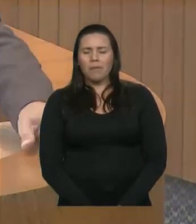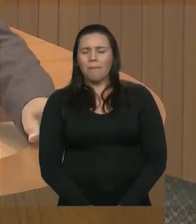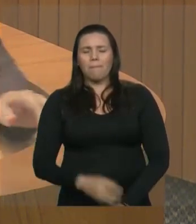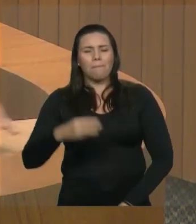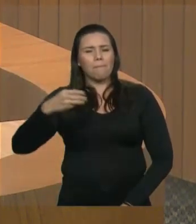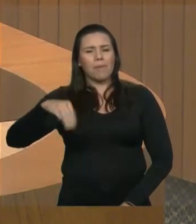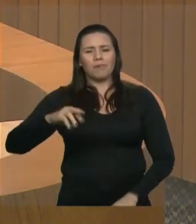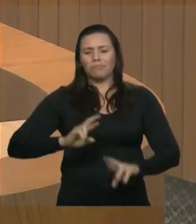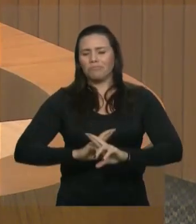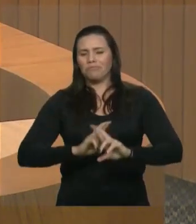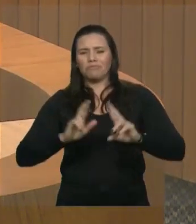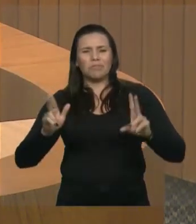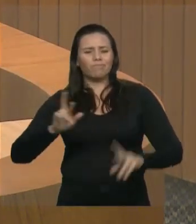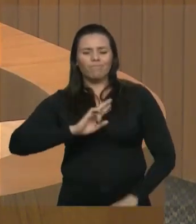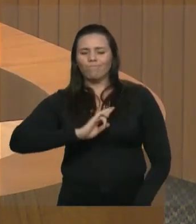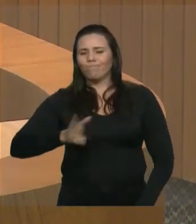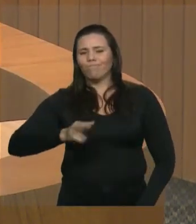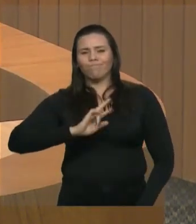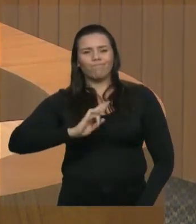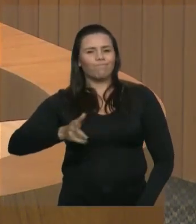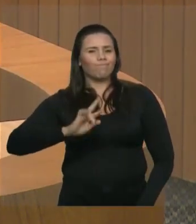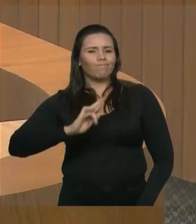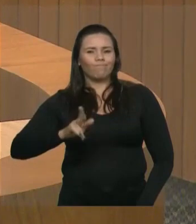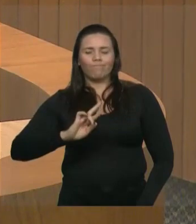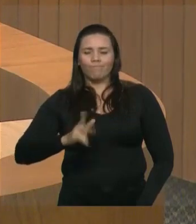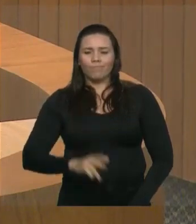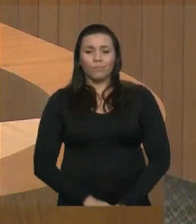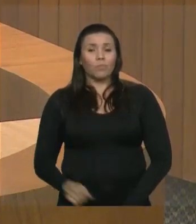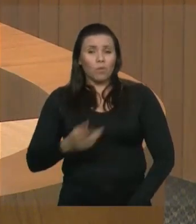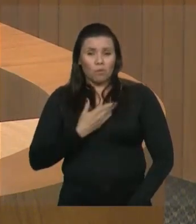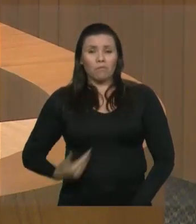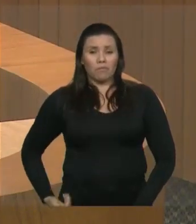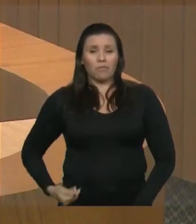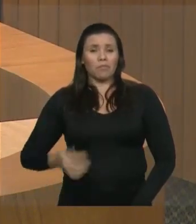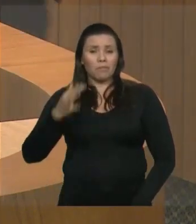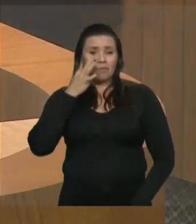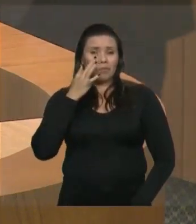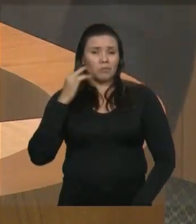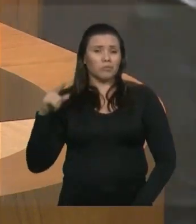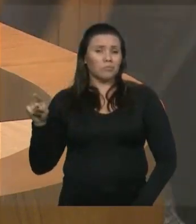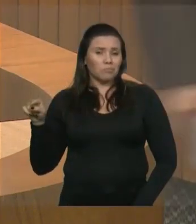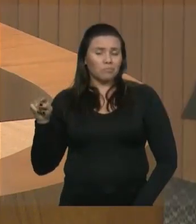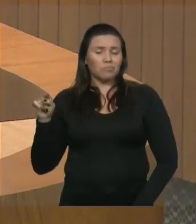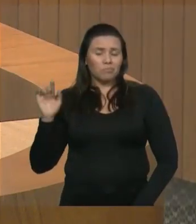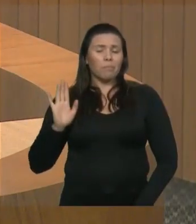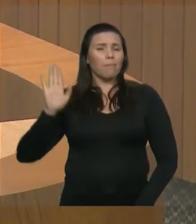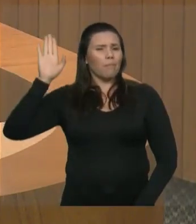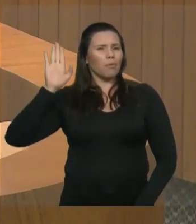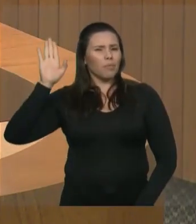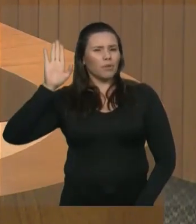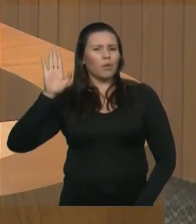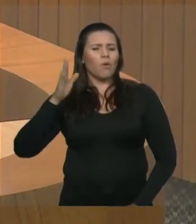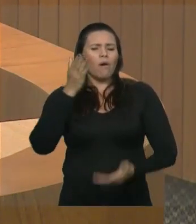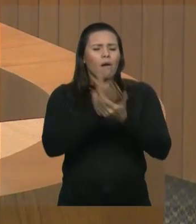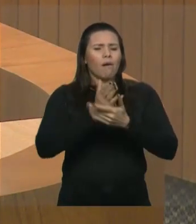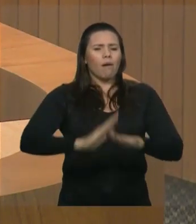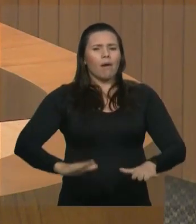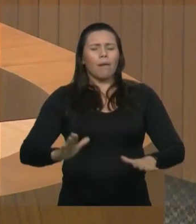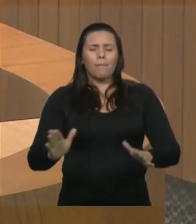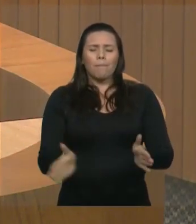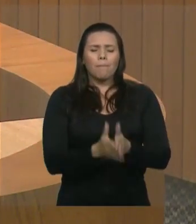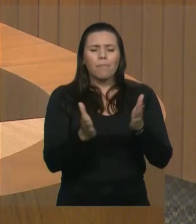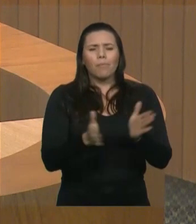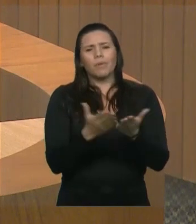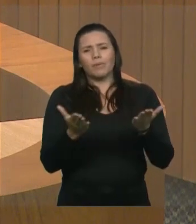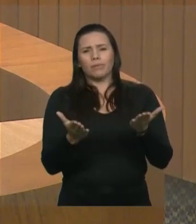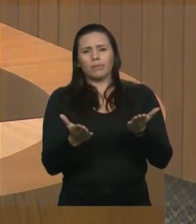realidade. Um governo que prometeu erradicar a pobreza e a miséria no Maranhão. Um